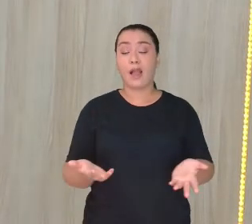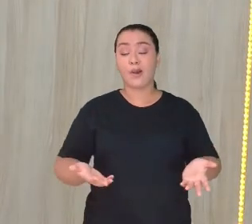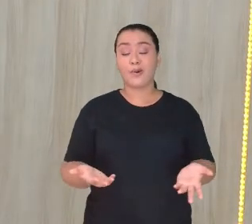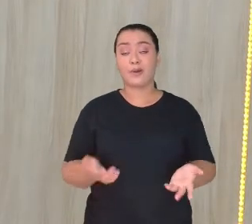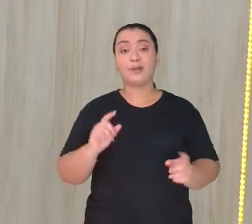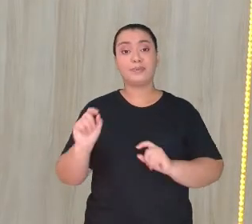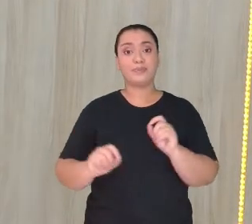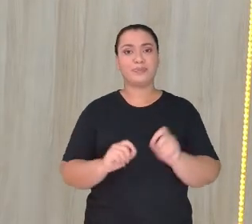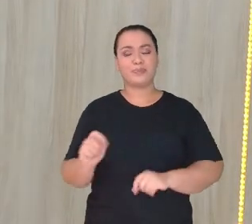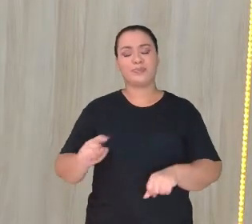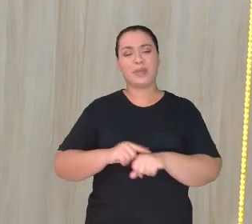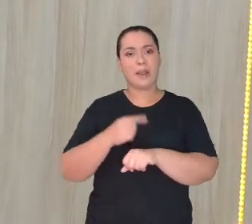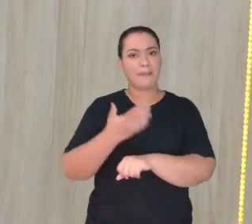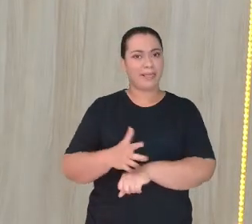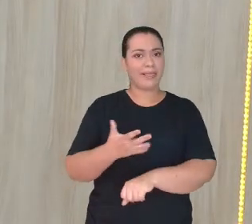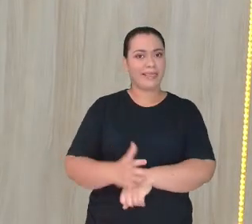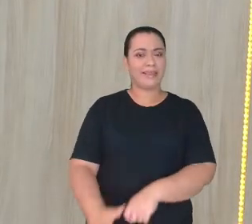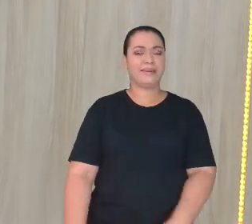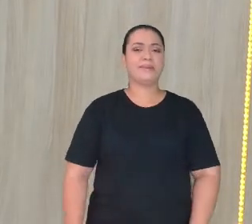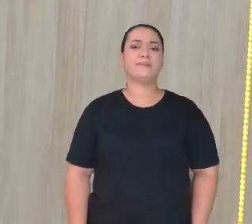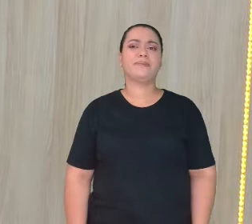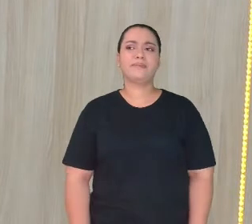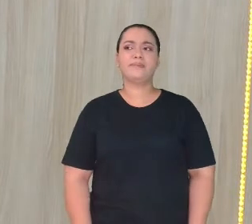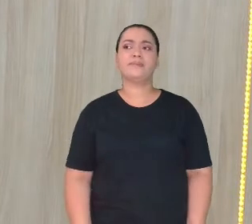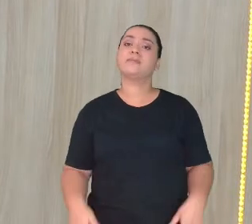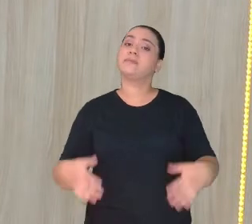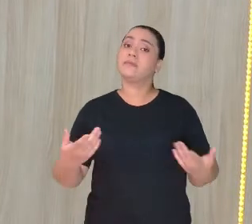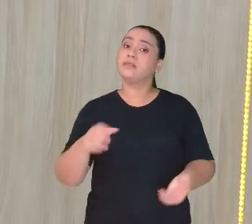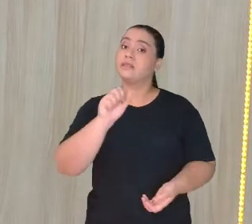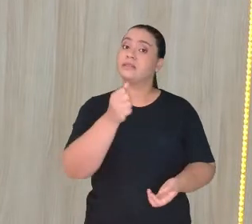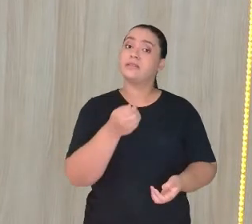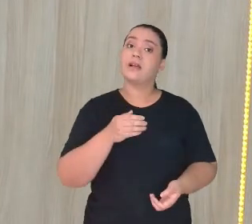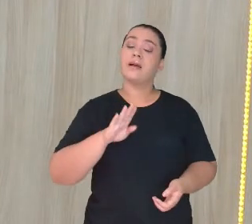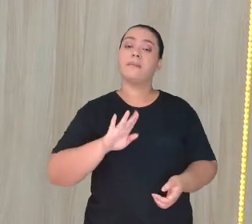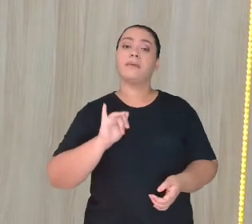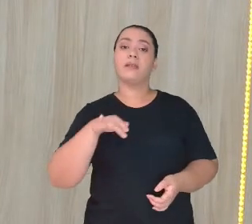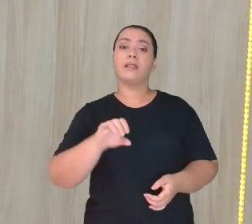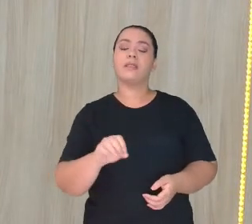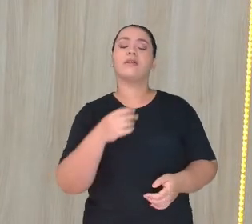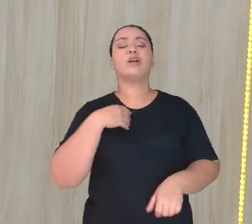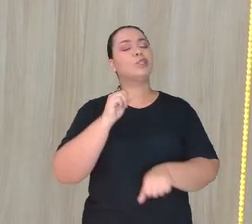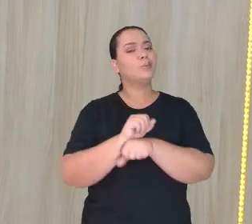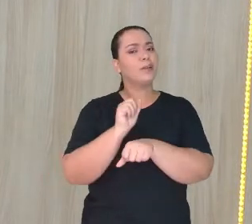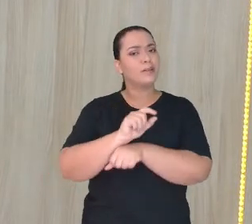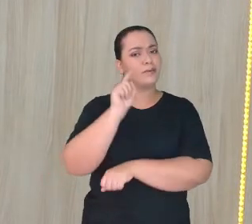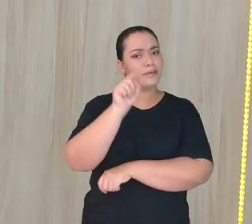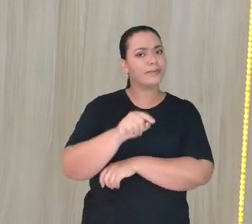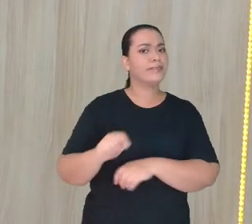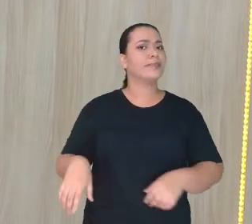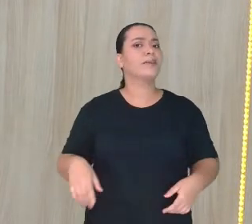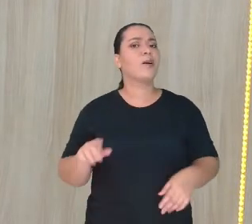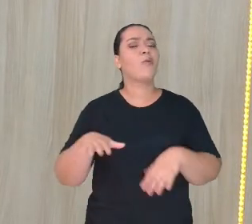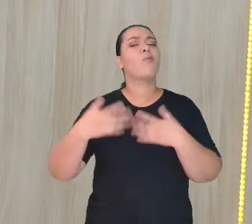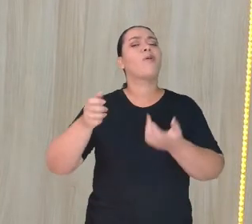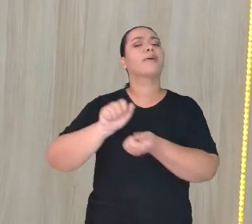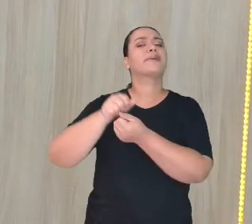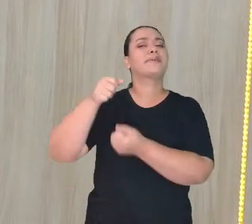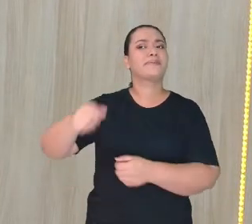agora? É a hora da prática. Sabino, estou esperando por você. Lembrou do